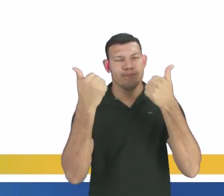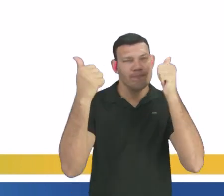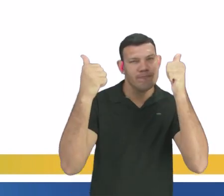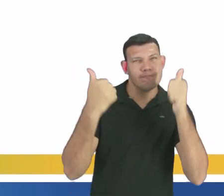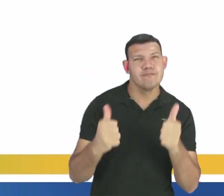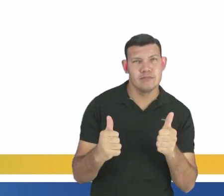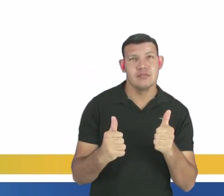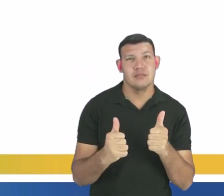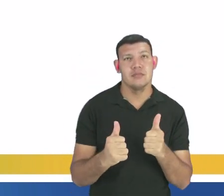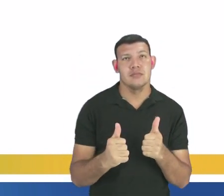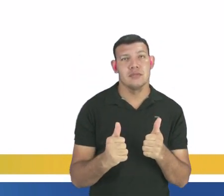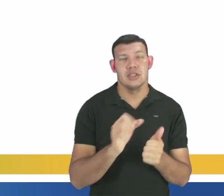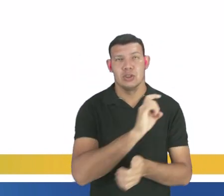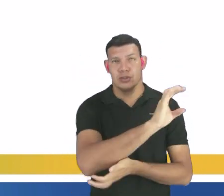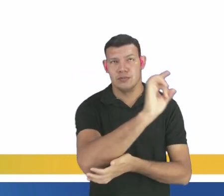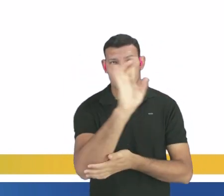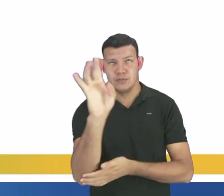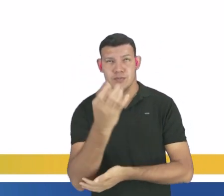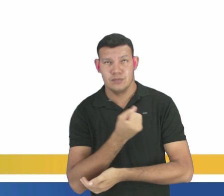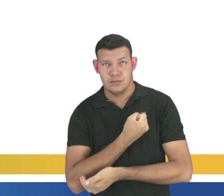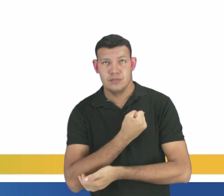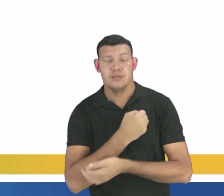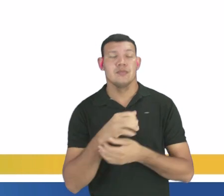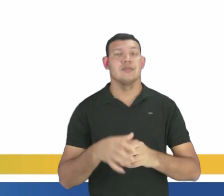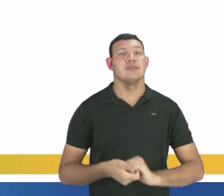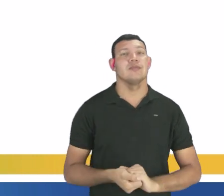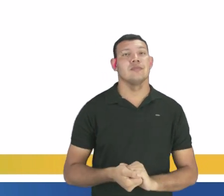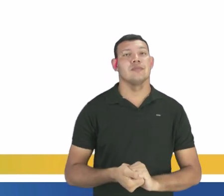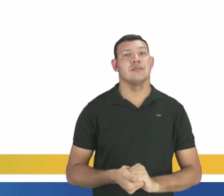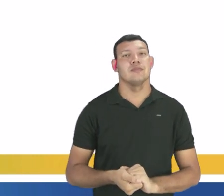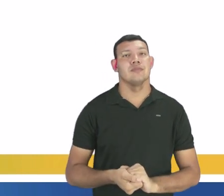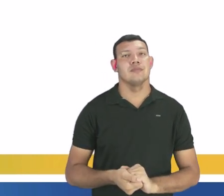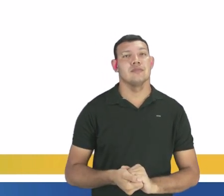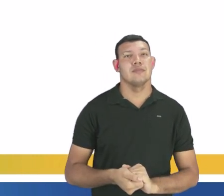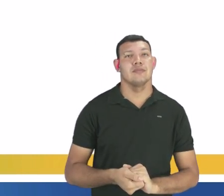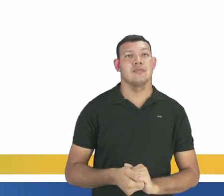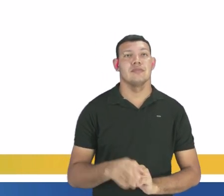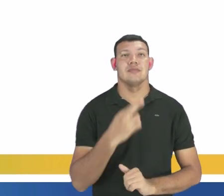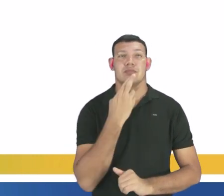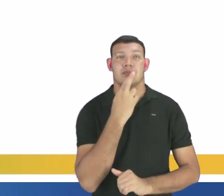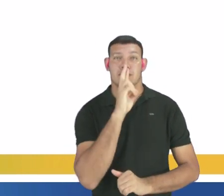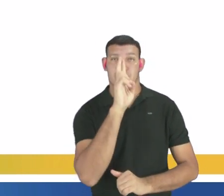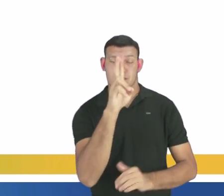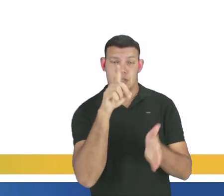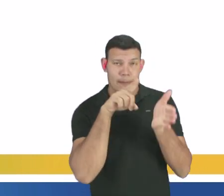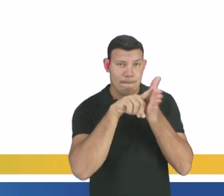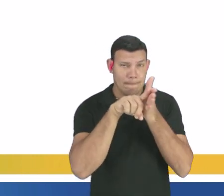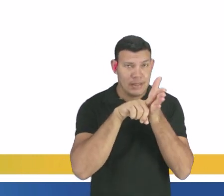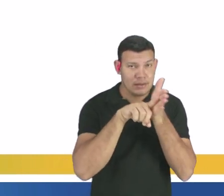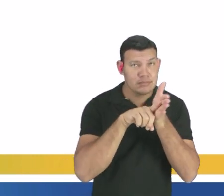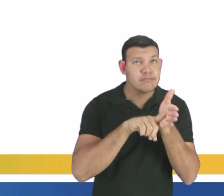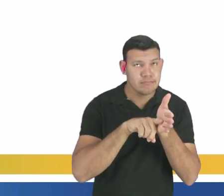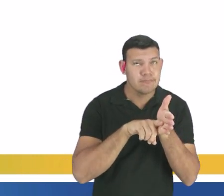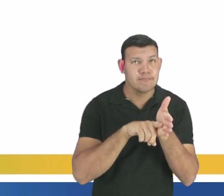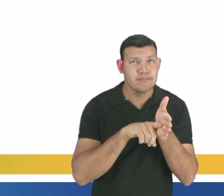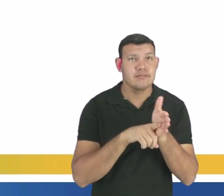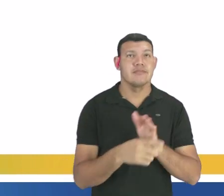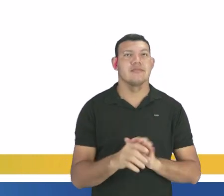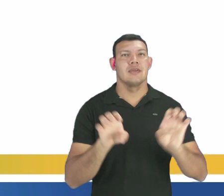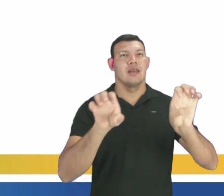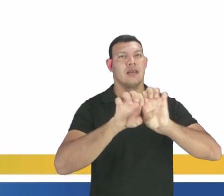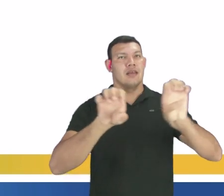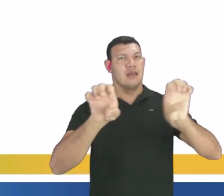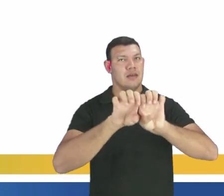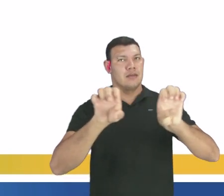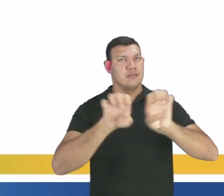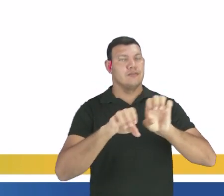dos números. Tudo bem? Essa pesquisa de raízes racionais só pode ser feita em equações de